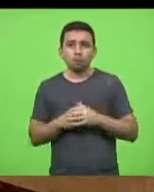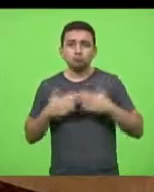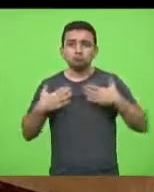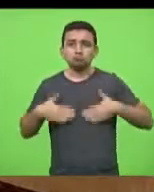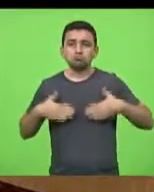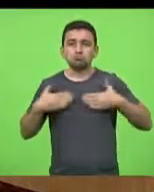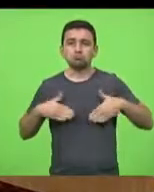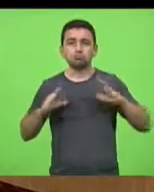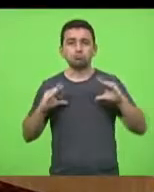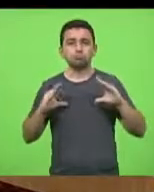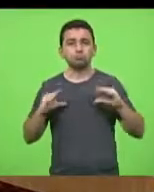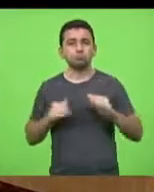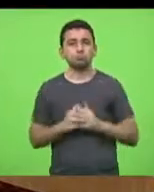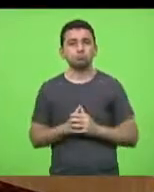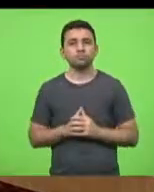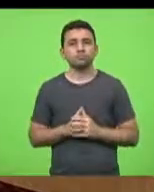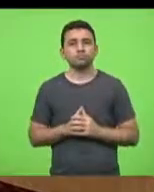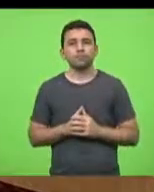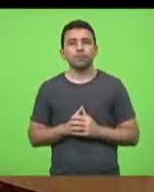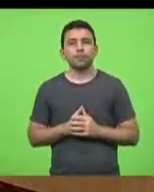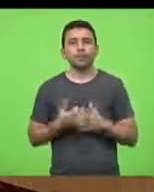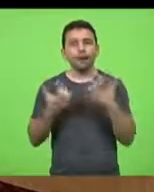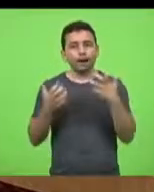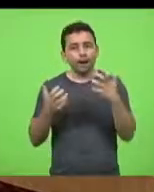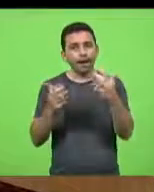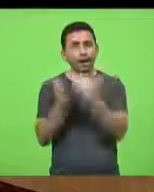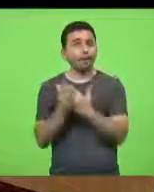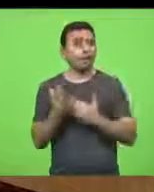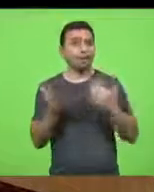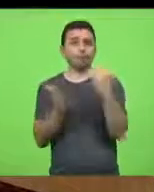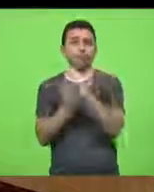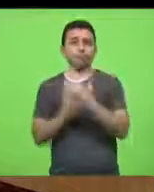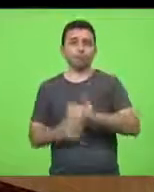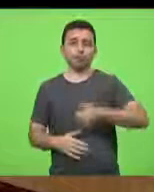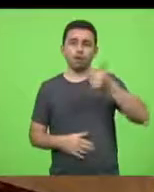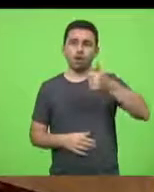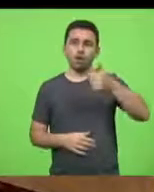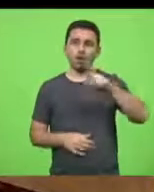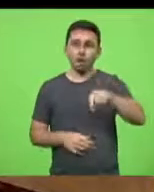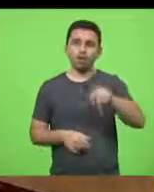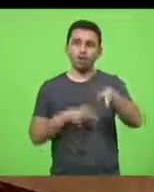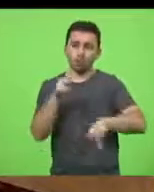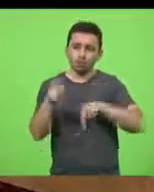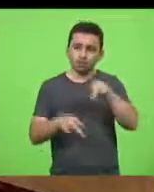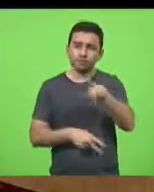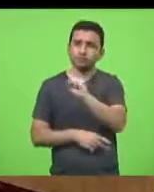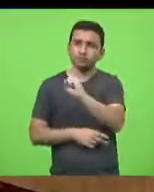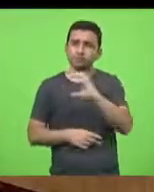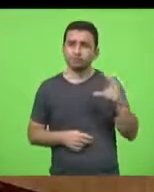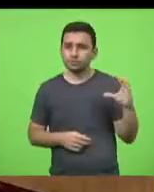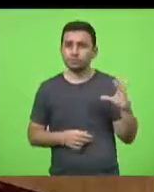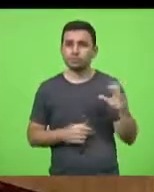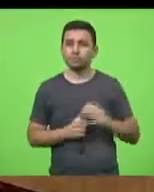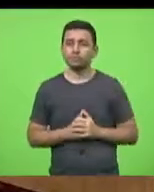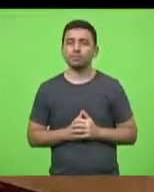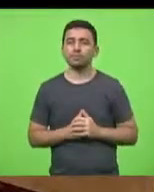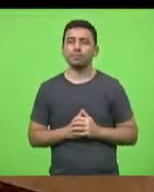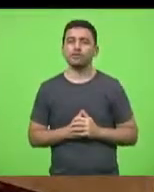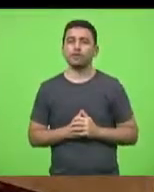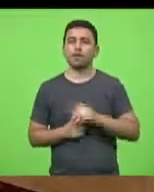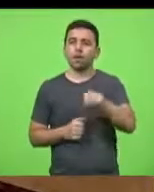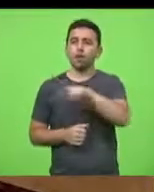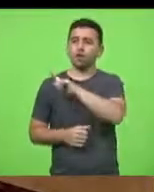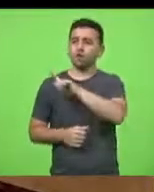confortável. Queríamos estar melhor ainda. É mérito do povo catarinense, mérito do governo